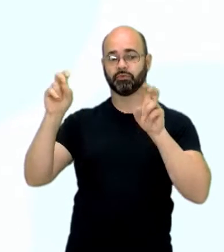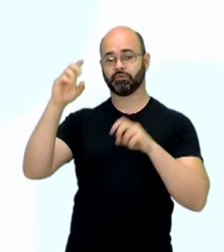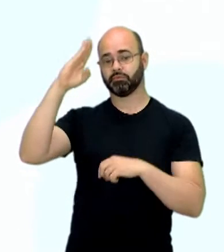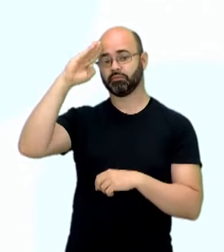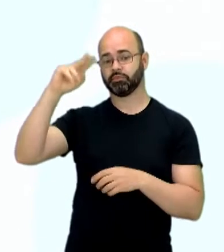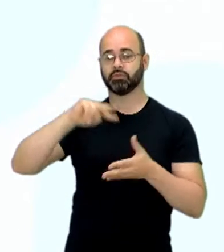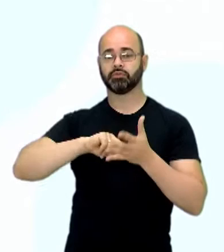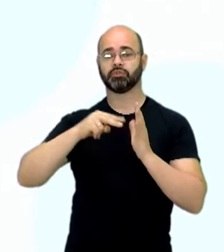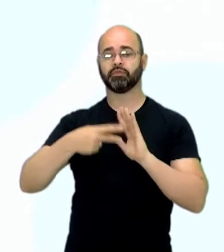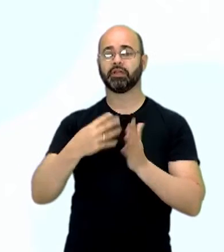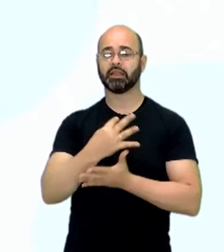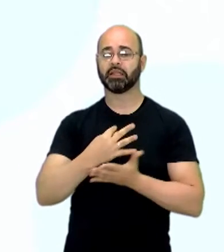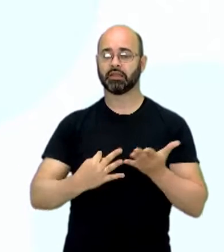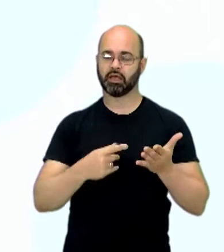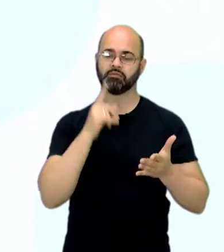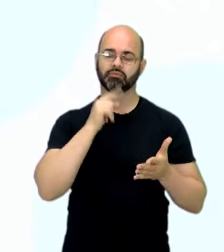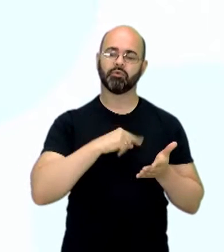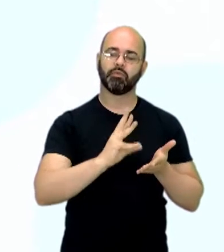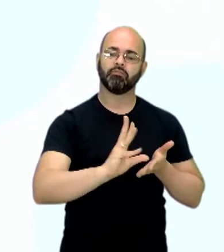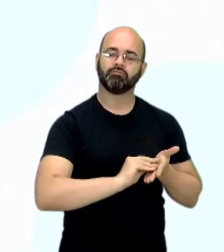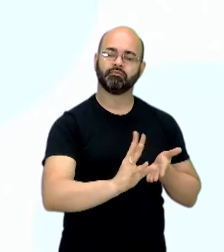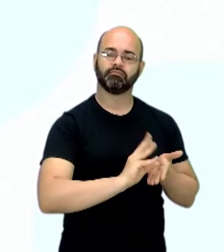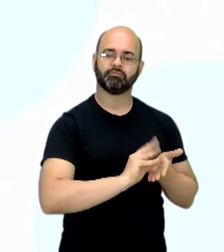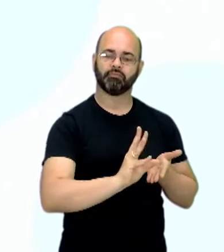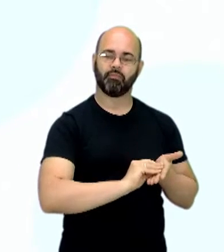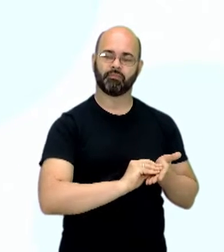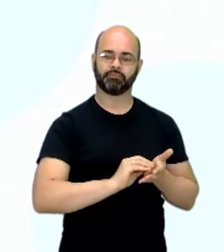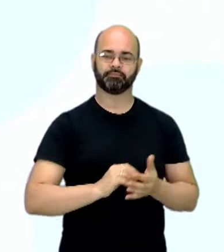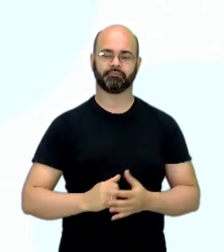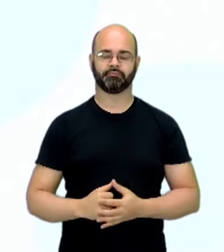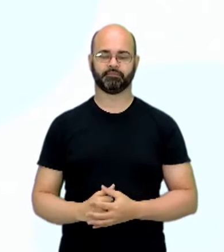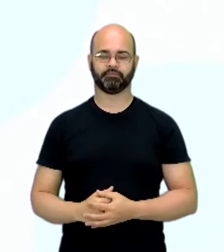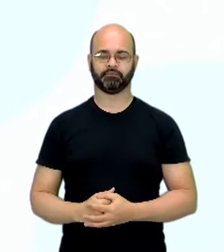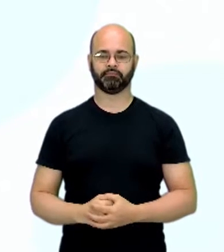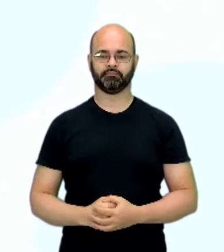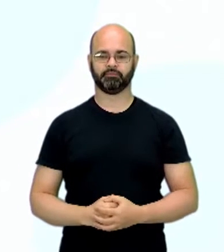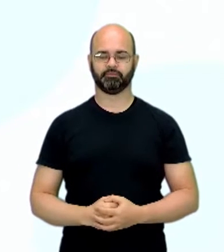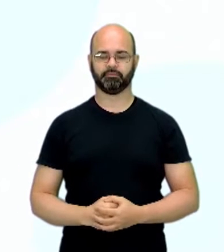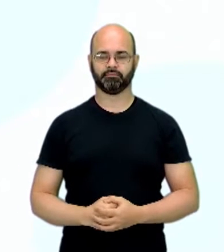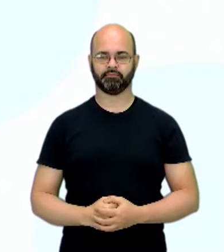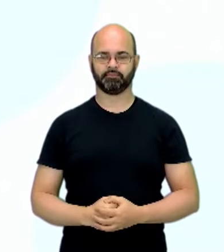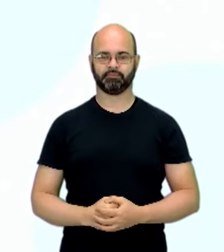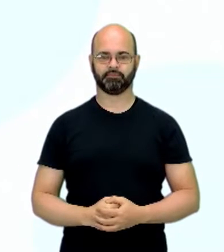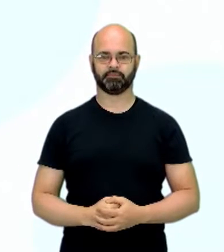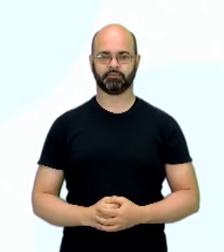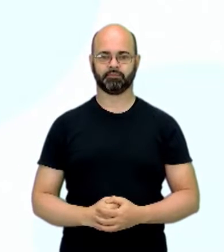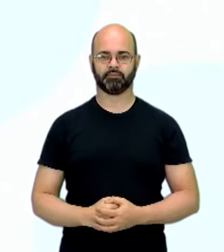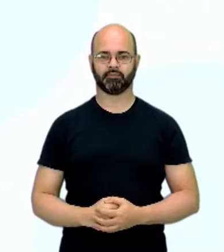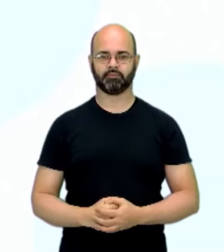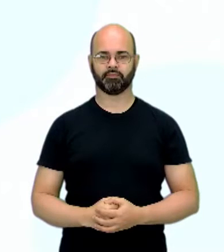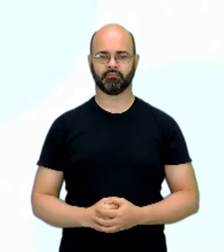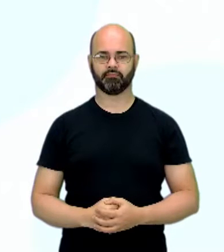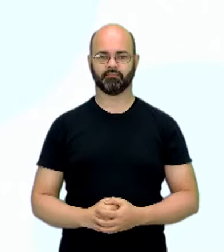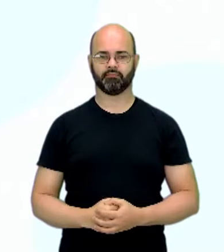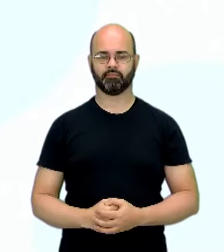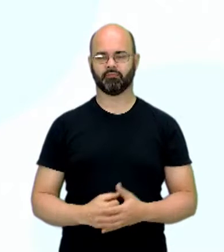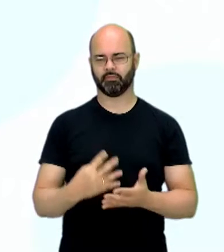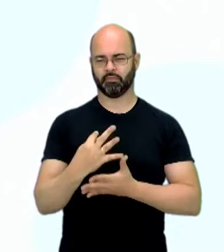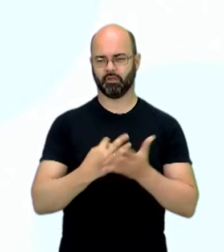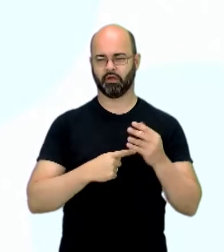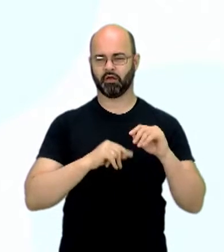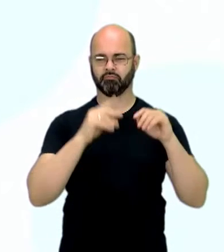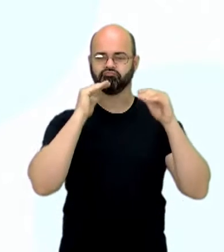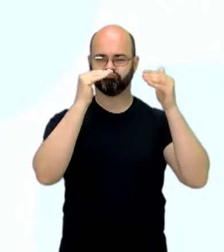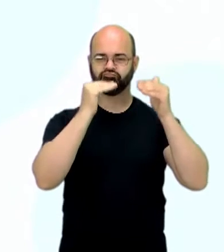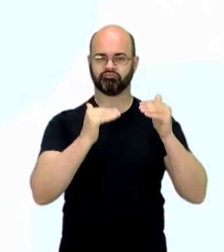of a text by taking notes. Então a aula passada a gente juntou as ideias principais de um texto, tomando